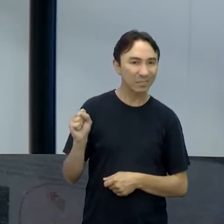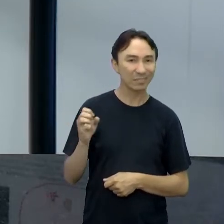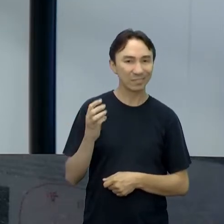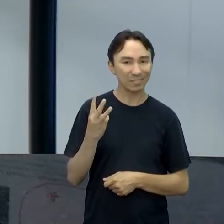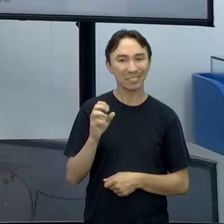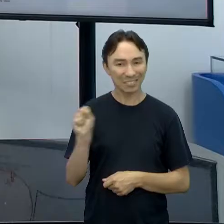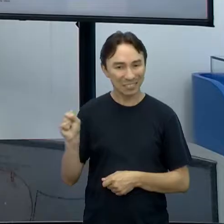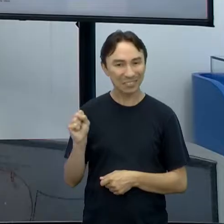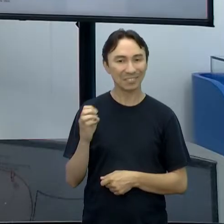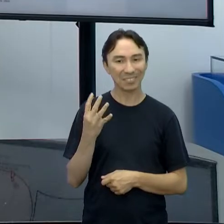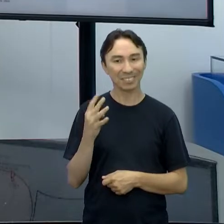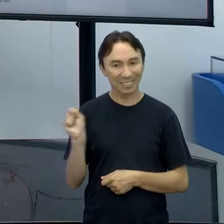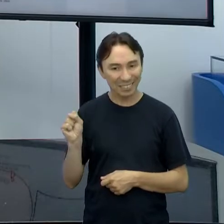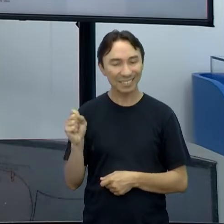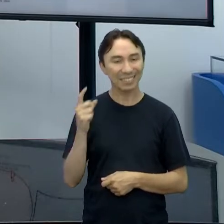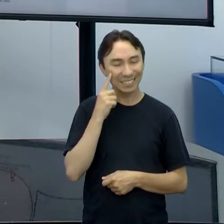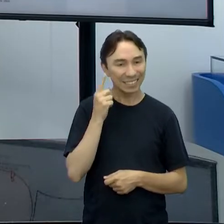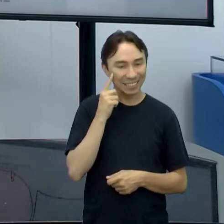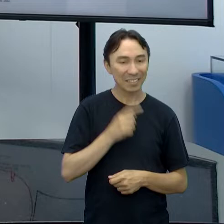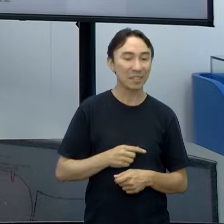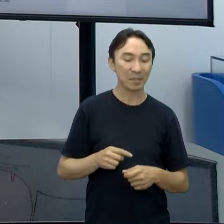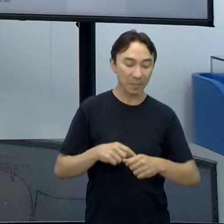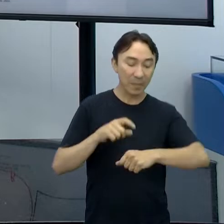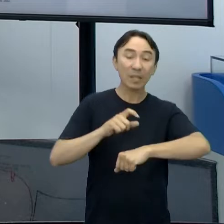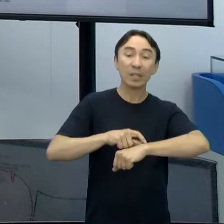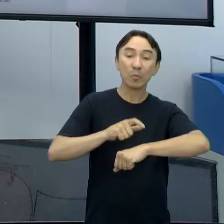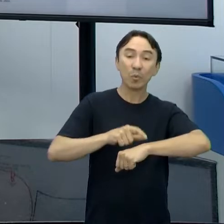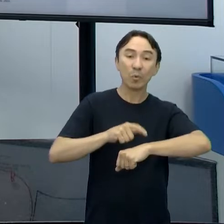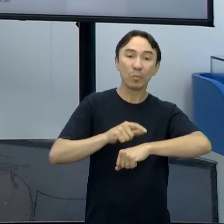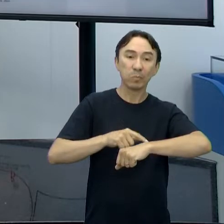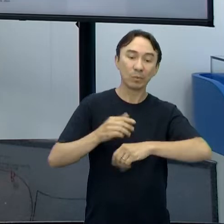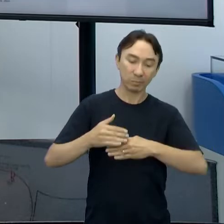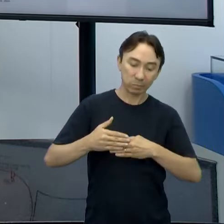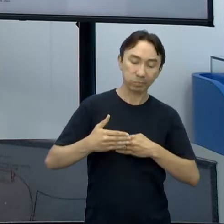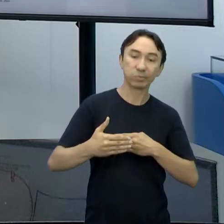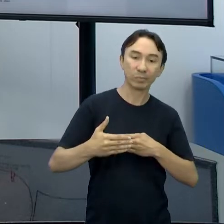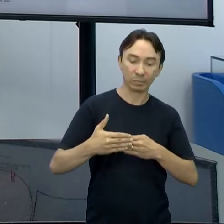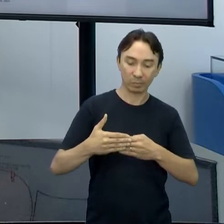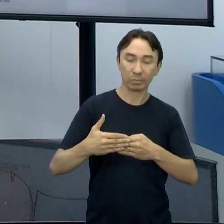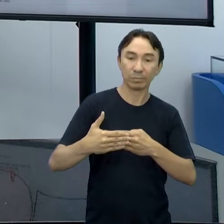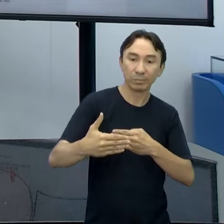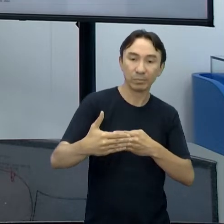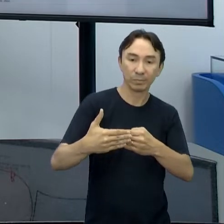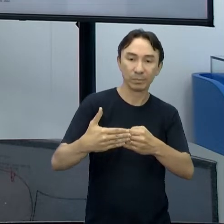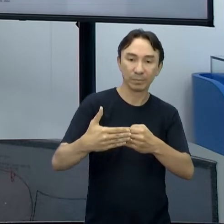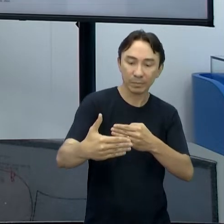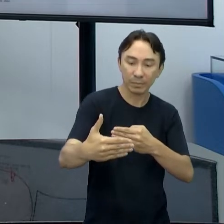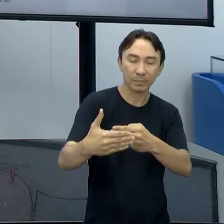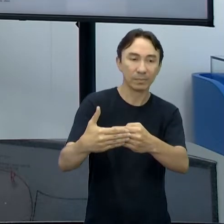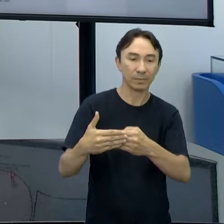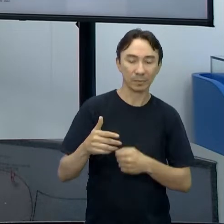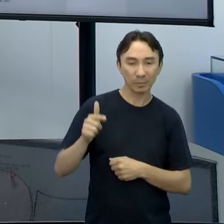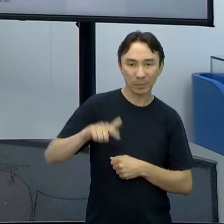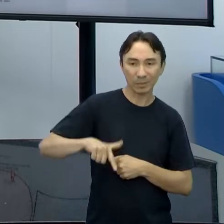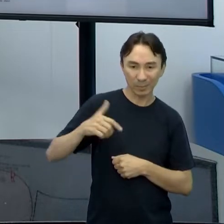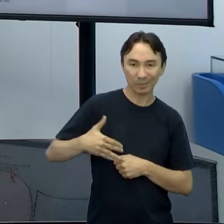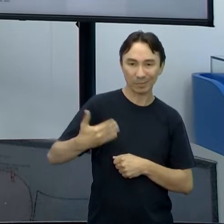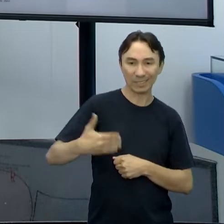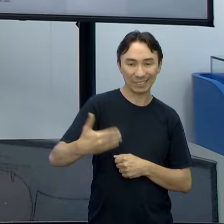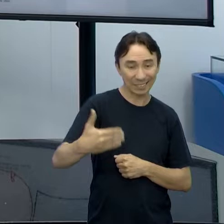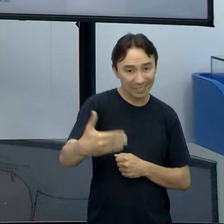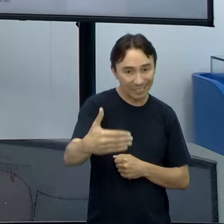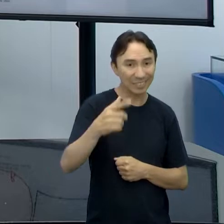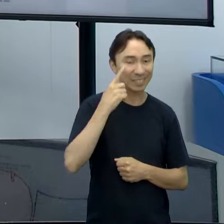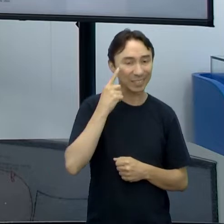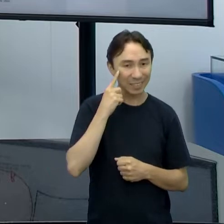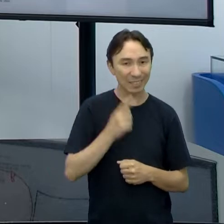você conta, você vai contando o período, né? Lembra que o período para dar um ponto, né, o ponto total, você mede